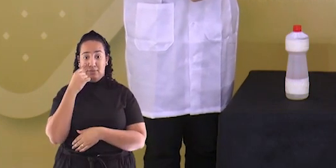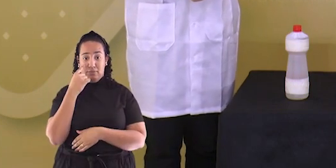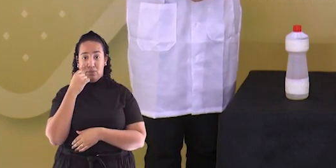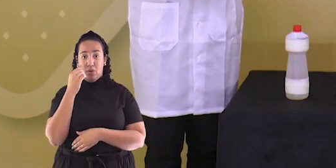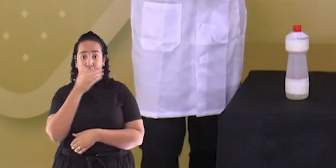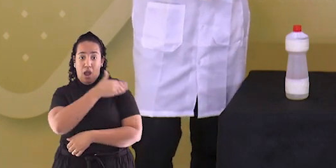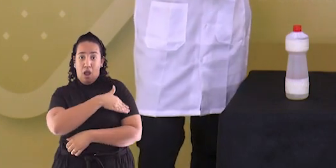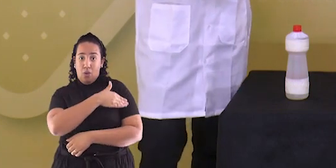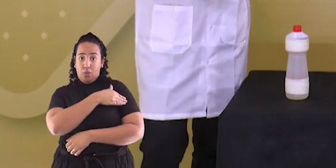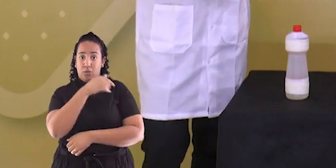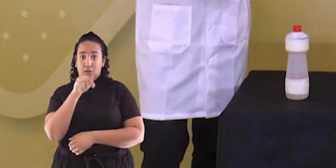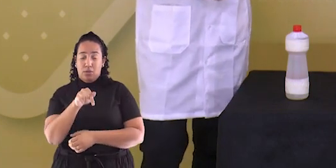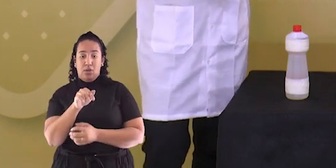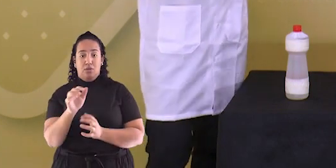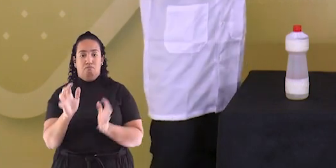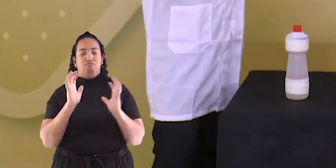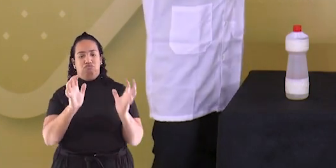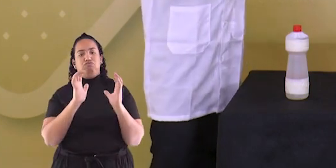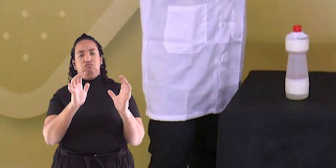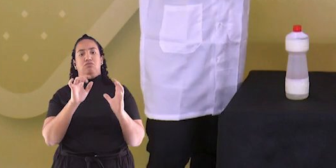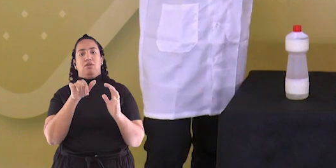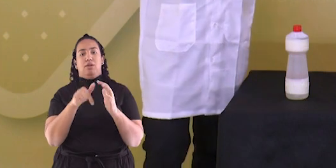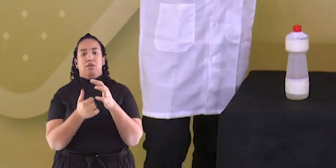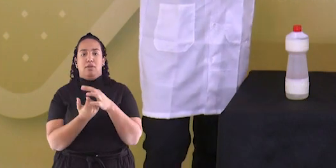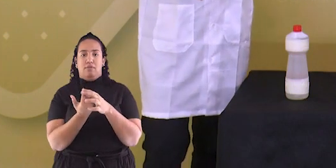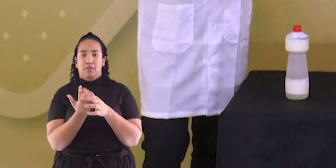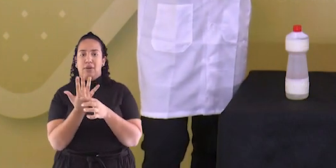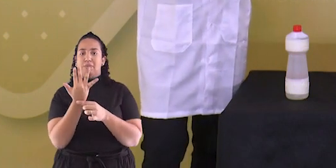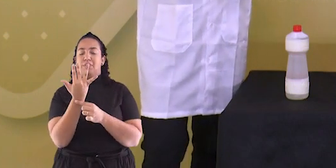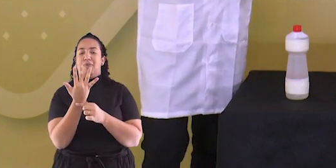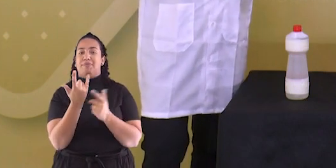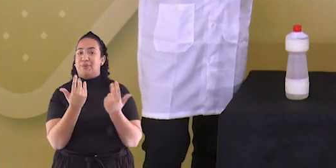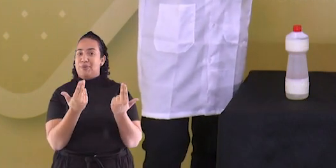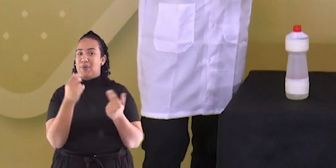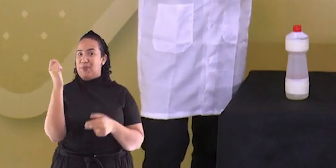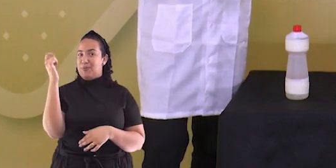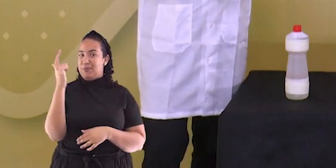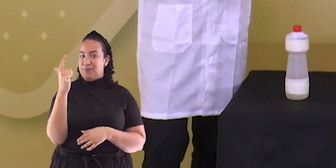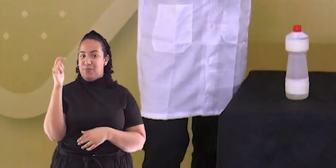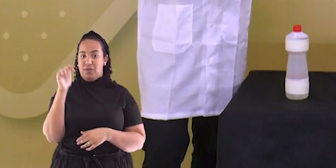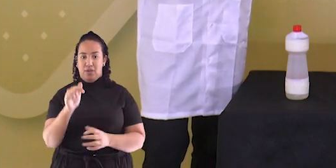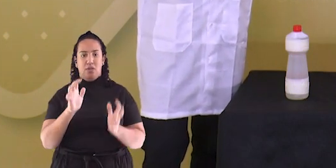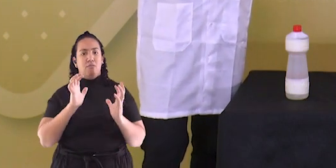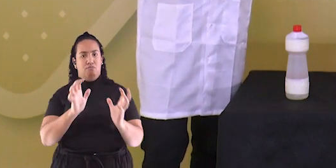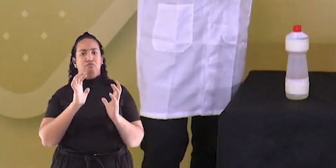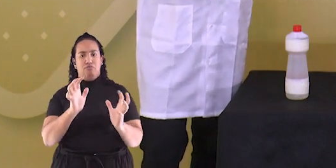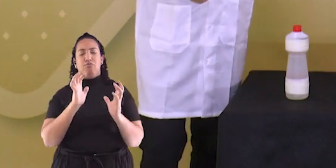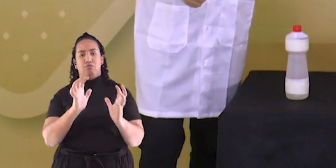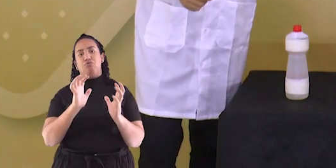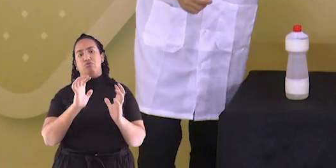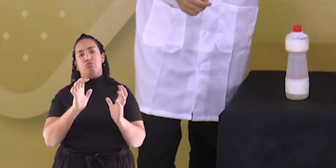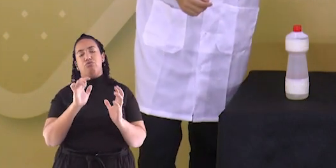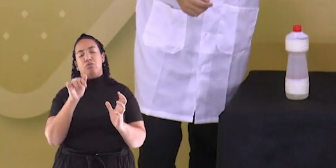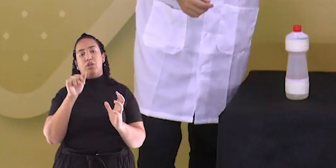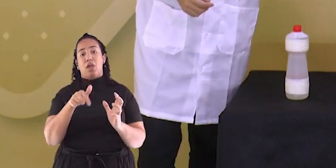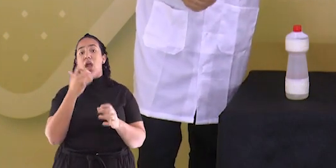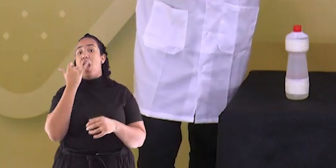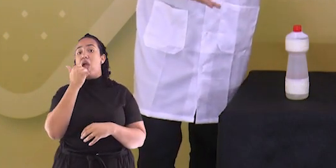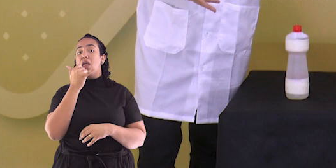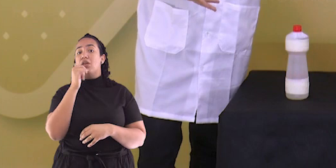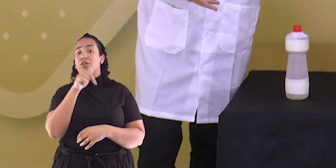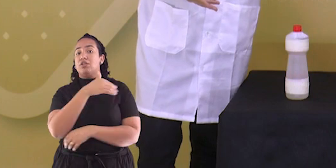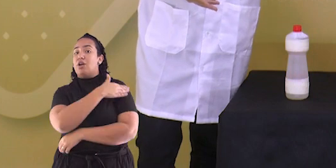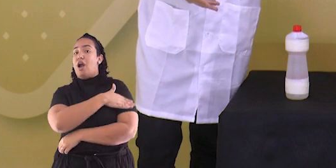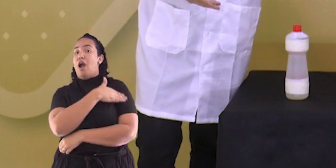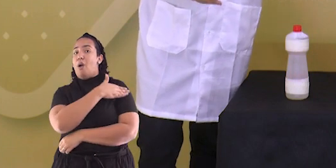garrafa para que ele começasse a evaporar. E assim como a luz do sol, a nossa agitação, né, forneceu energia ao álcool